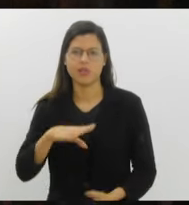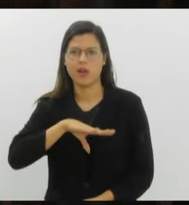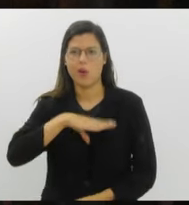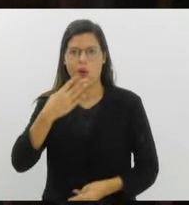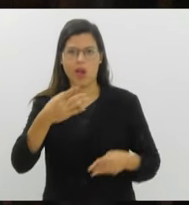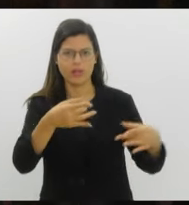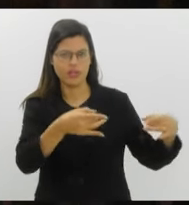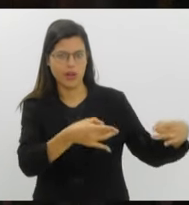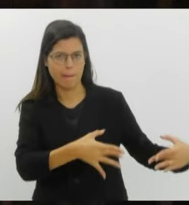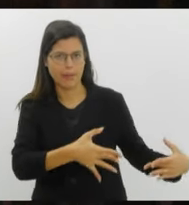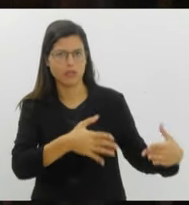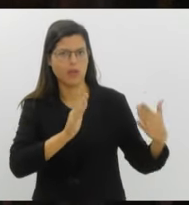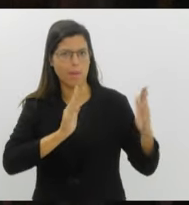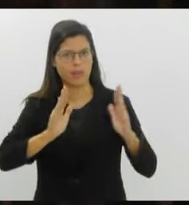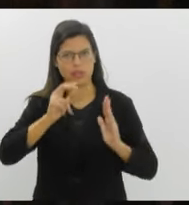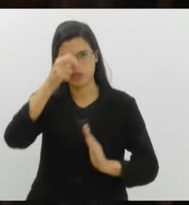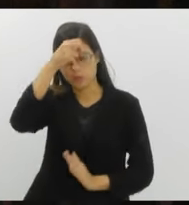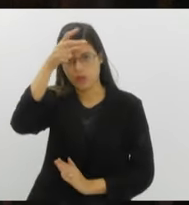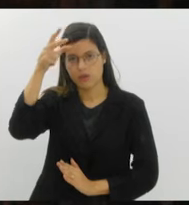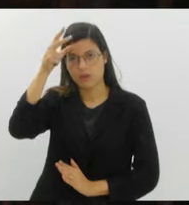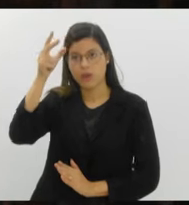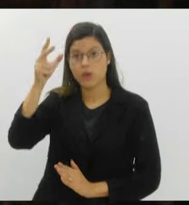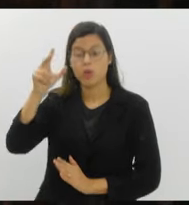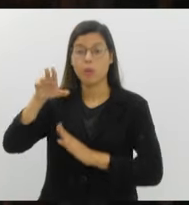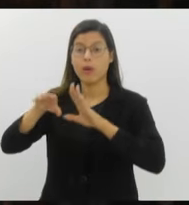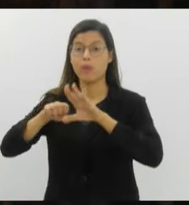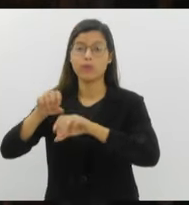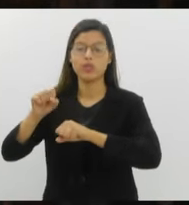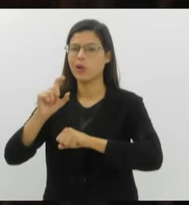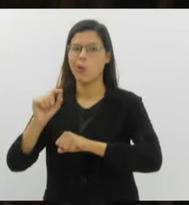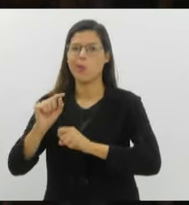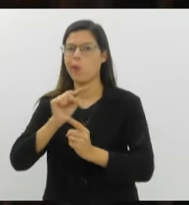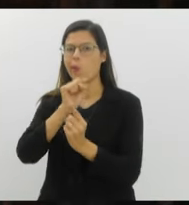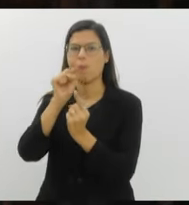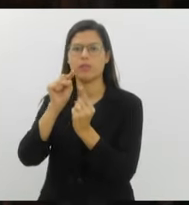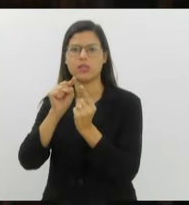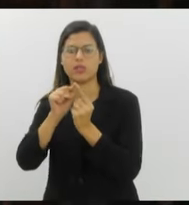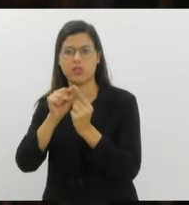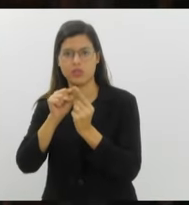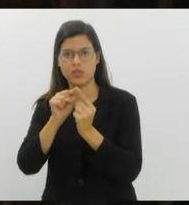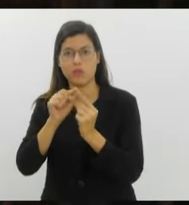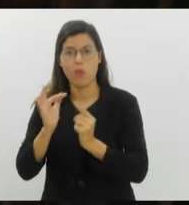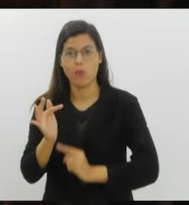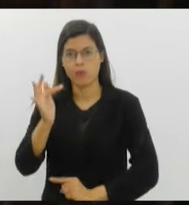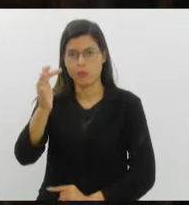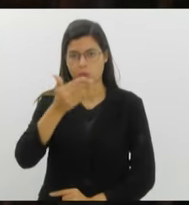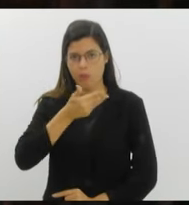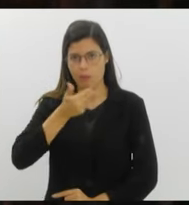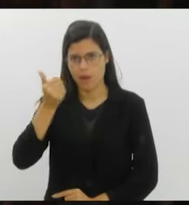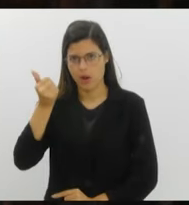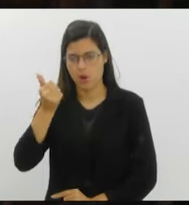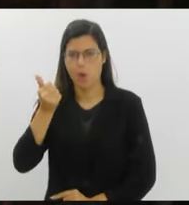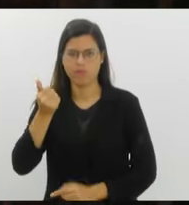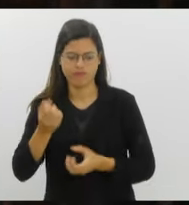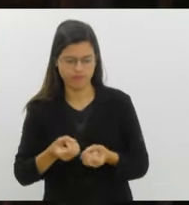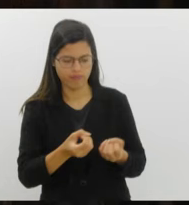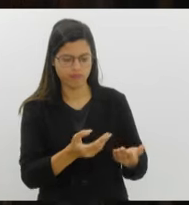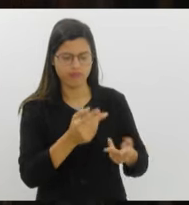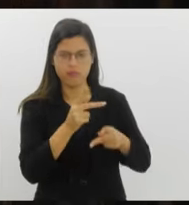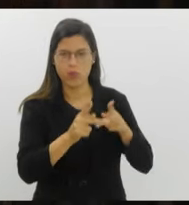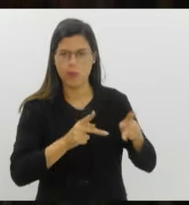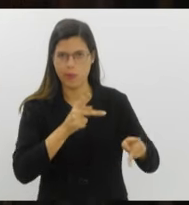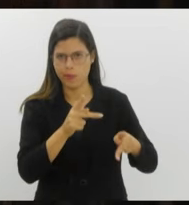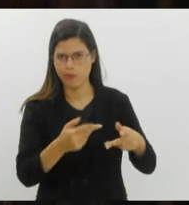de prefeito, foi exatamente para buscar dias melhores para o meu povo. E aqui, da tribuna dessa